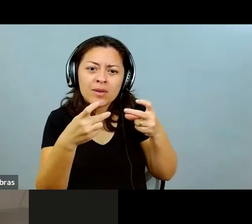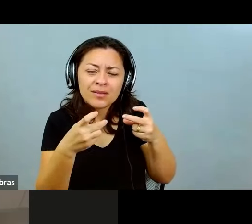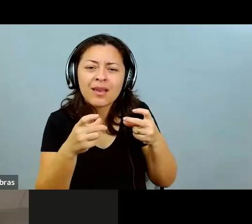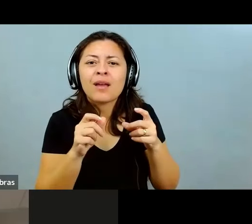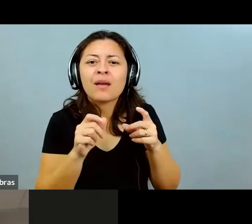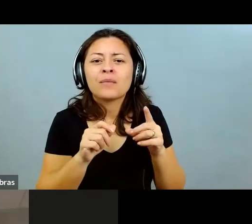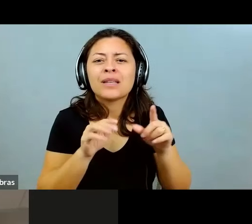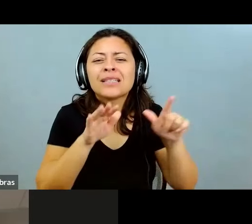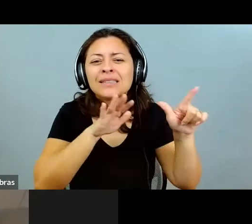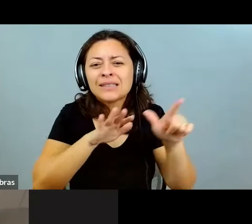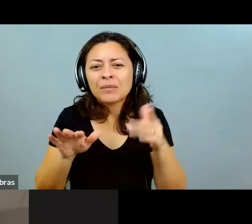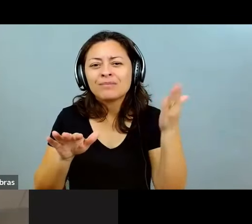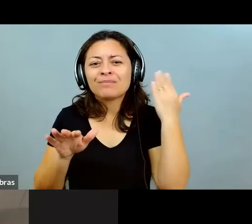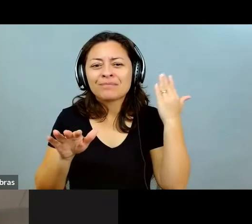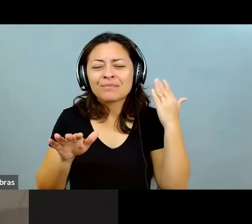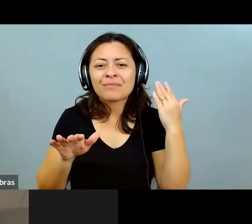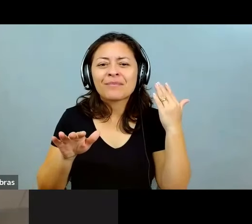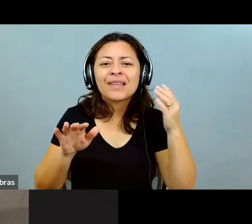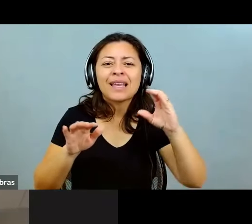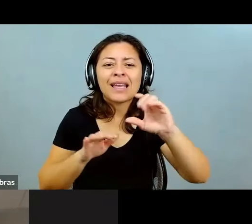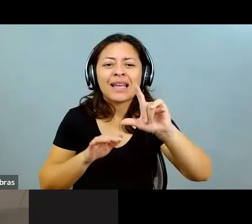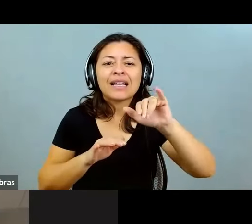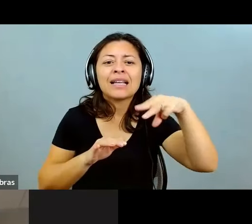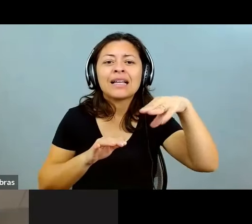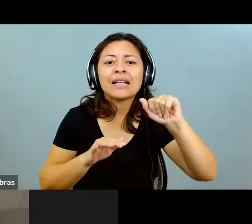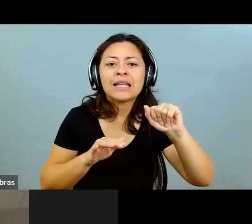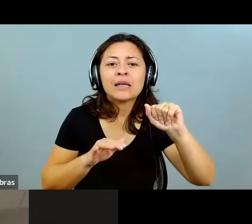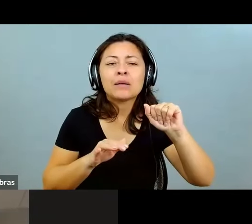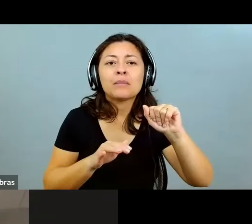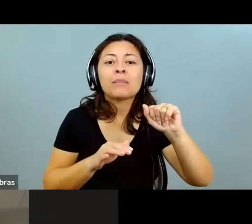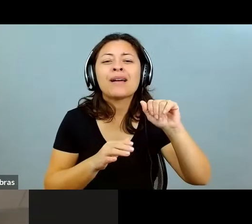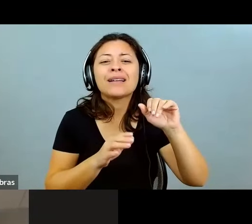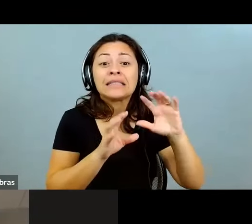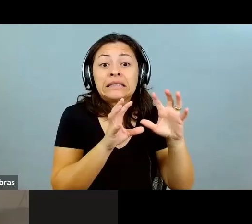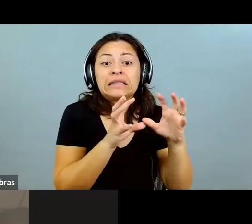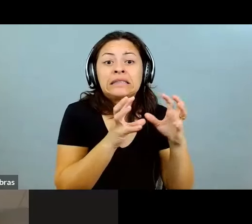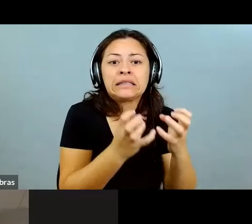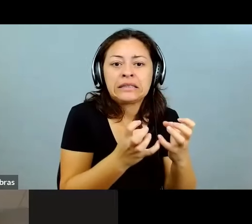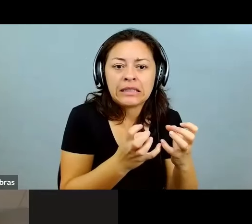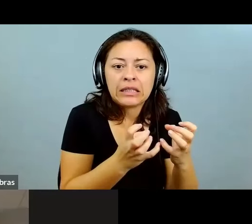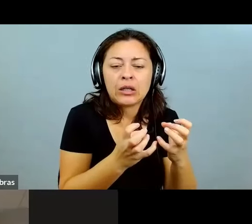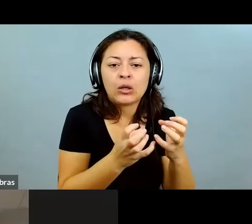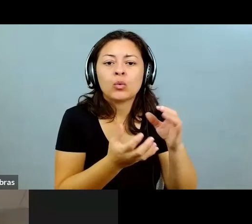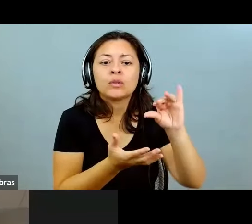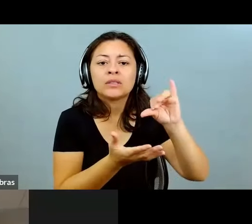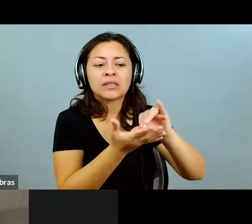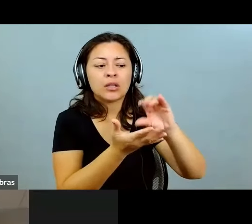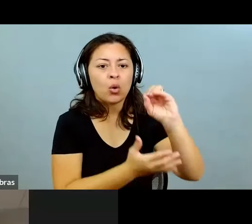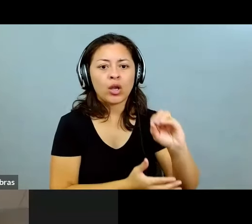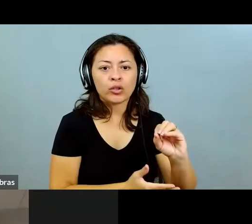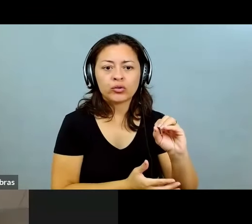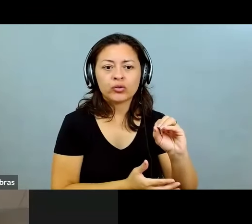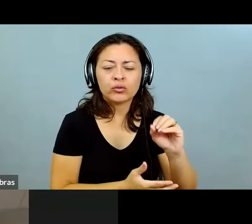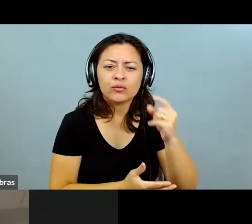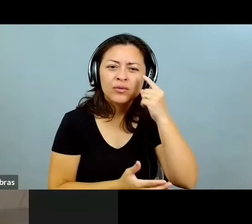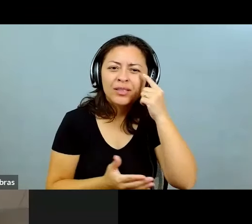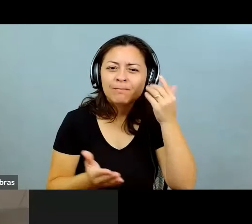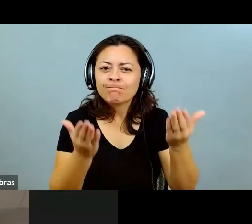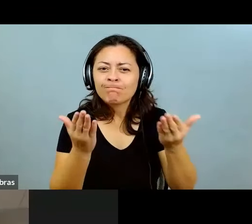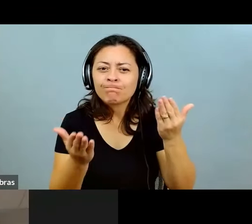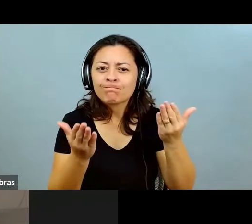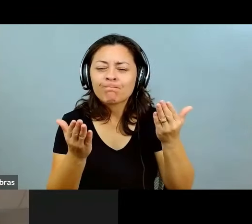de um tempo um pouquinho mais seco no no centro oeste eh se a gente puder colocar na balança os riscos de passar um pouco da